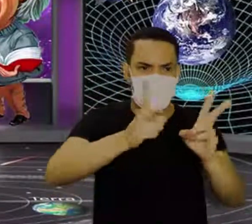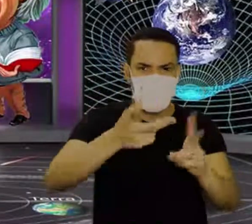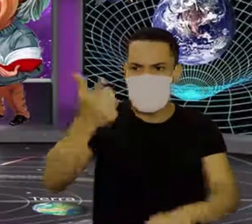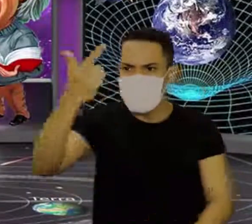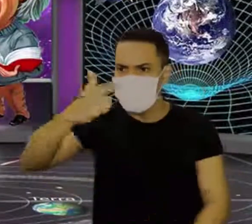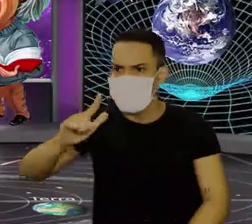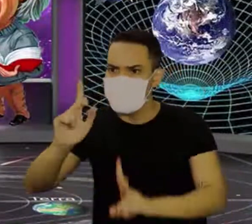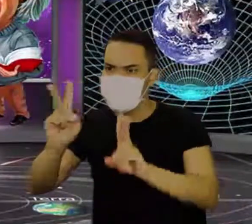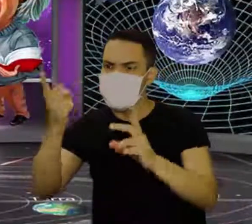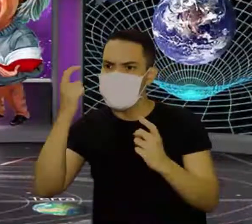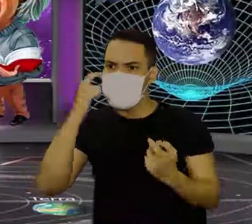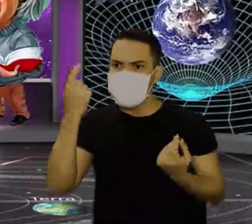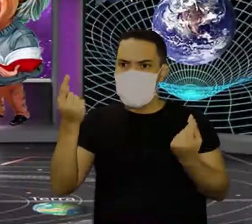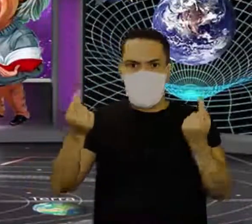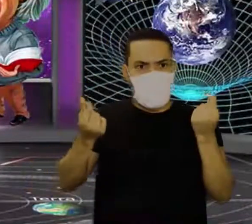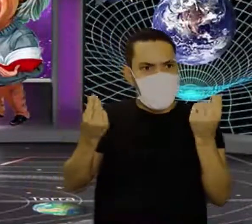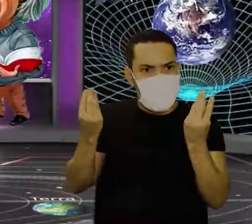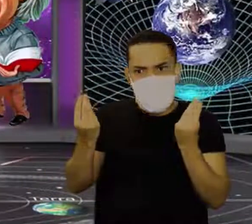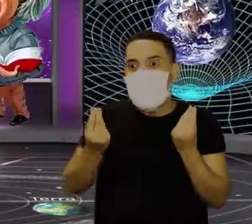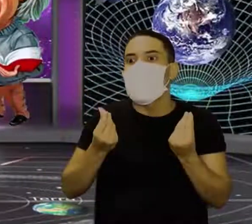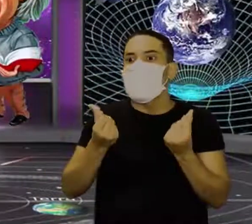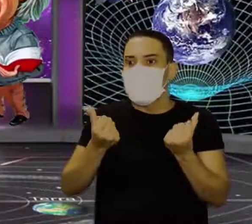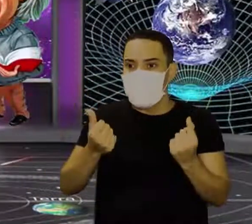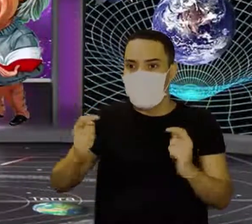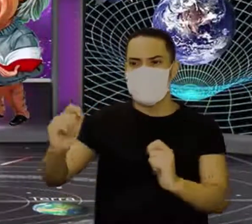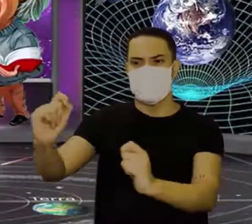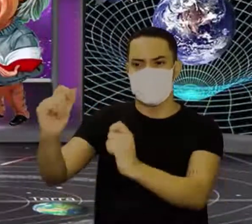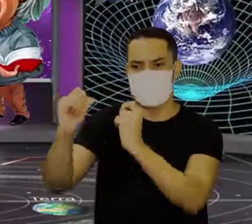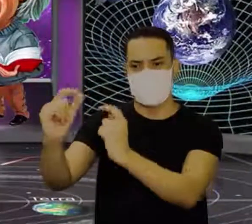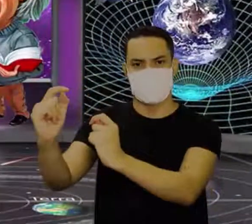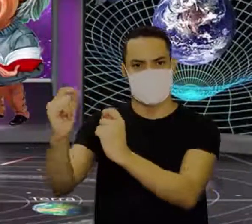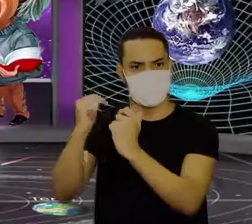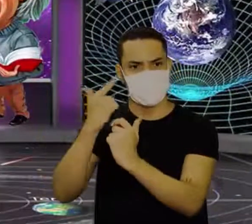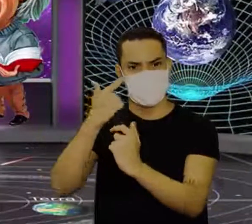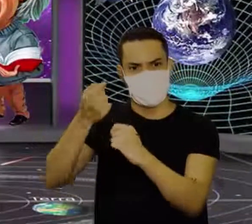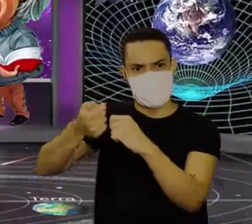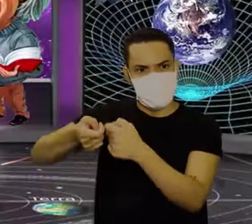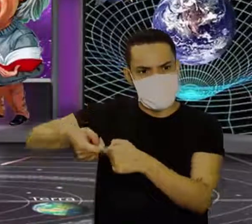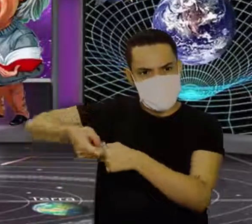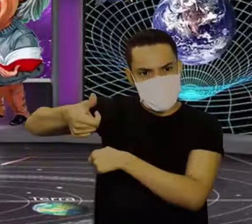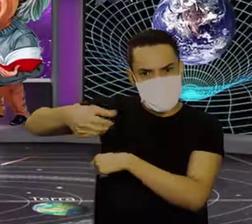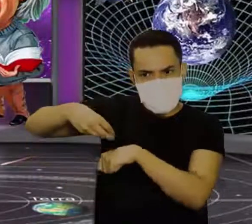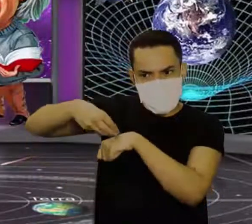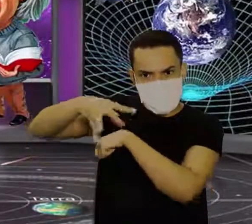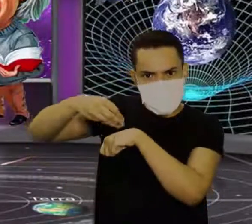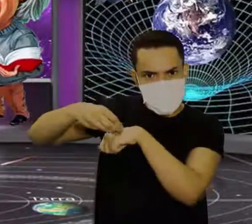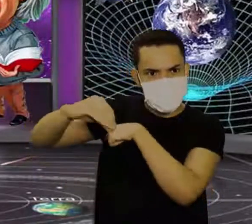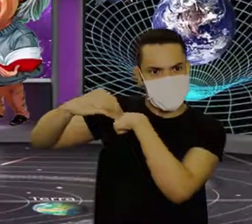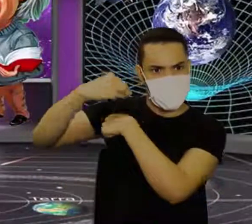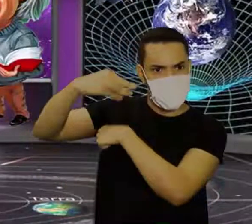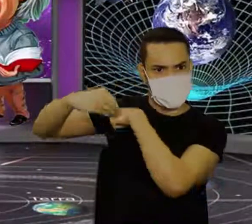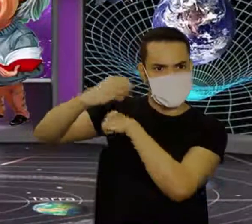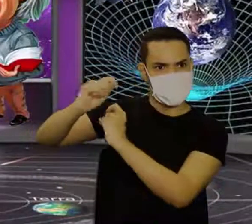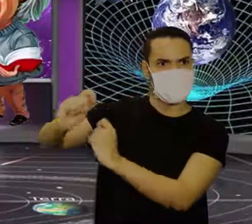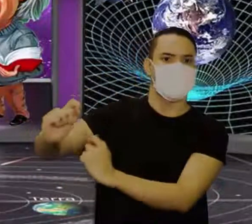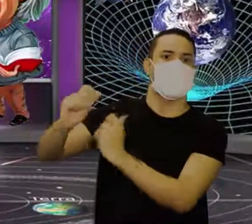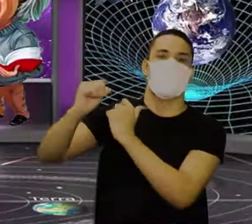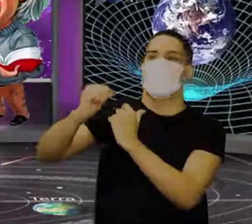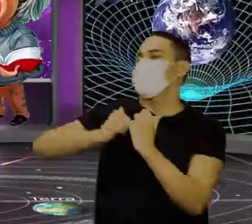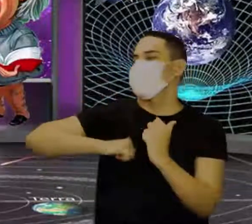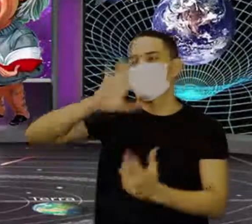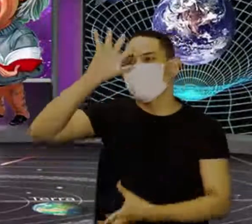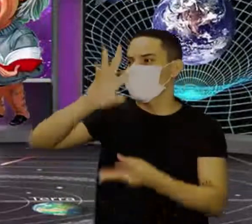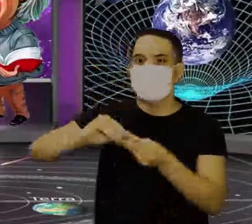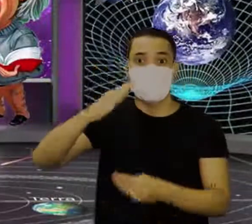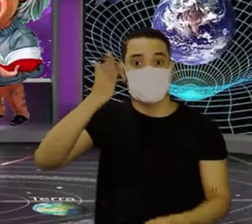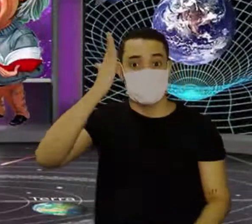forma. Toda vez que eu divido por meio, dá o resultado ao dobro. Então, na hora que eu vejo uma conta daquela, vou perder meu tempo não, já sei que isso aqui é o